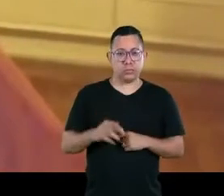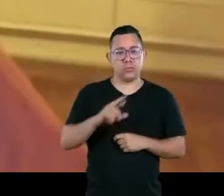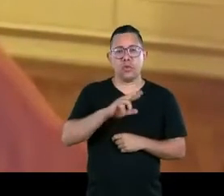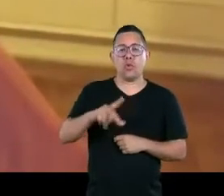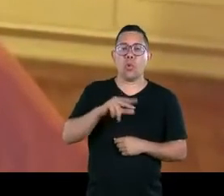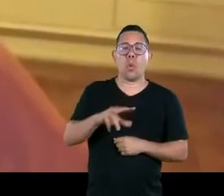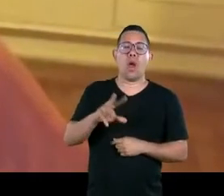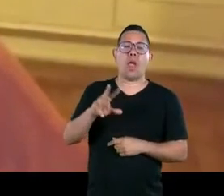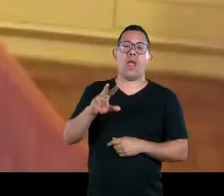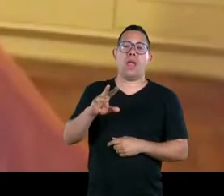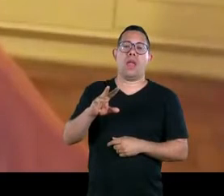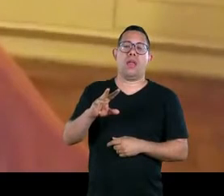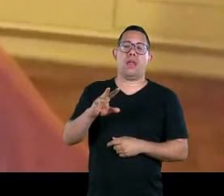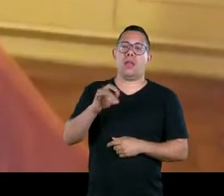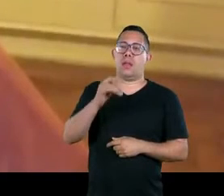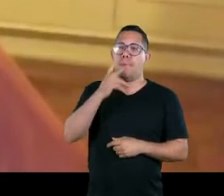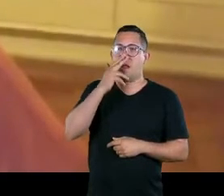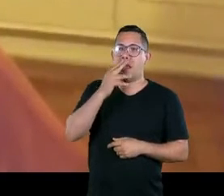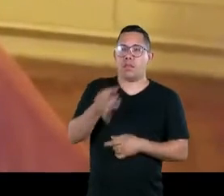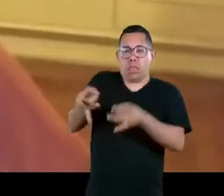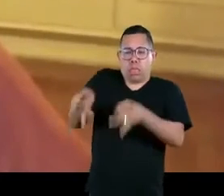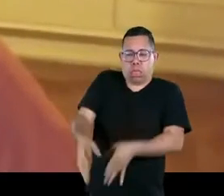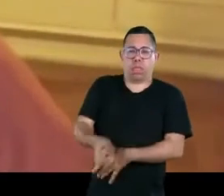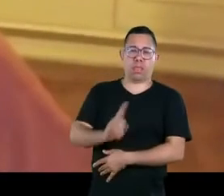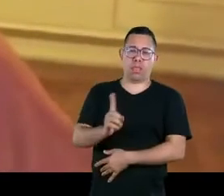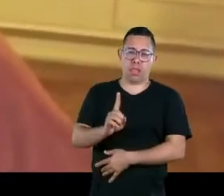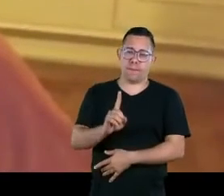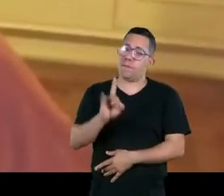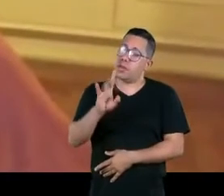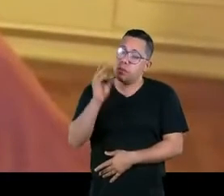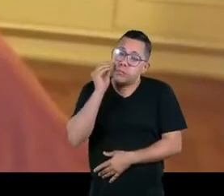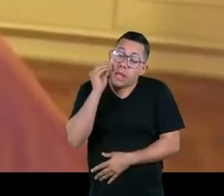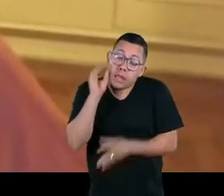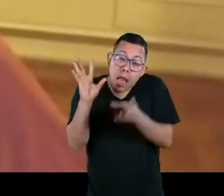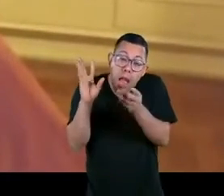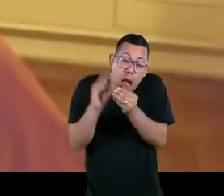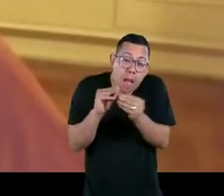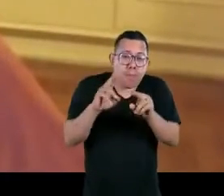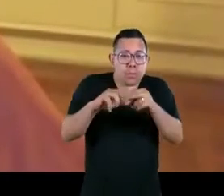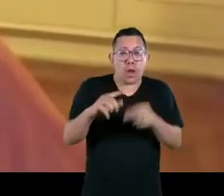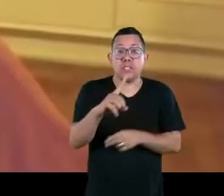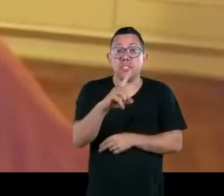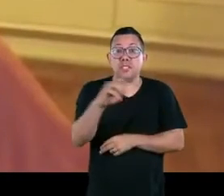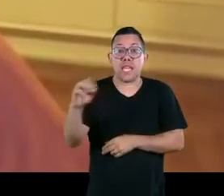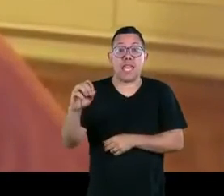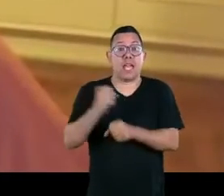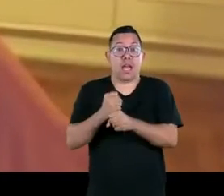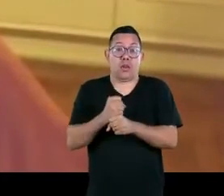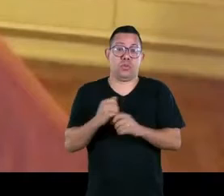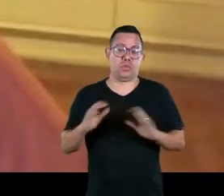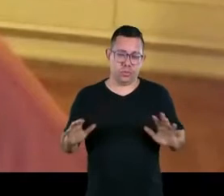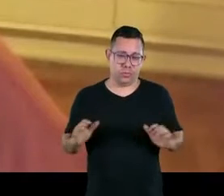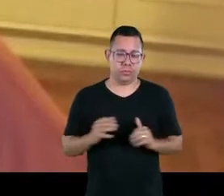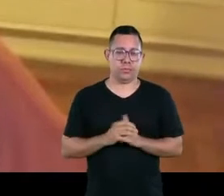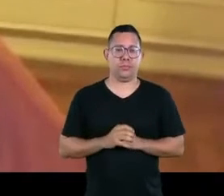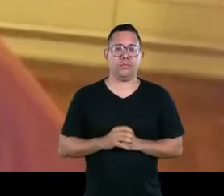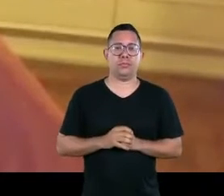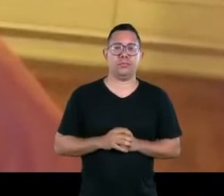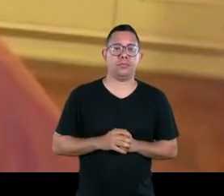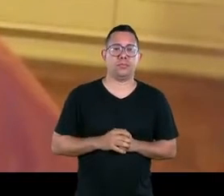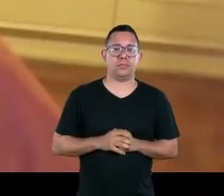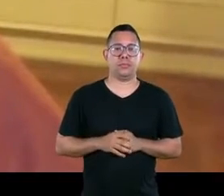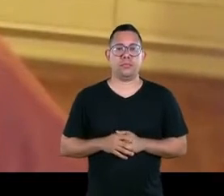é, de sua vida e de sua obra. Eu começo com uma citação de Morin, que eu